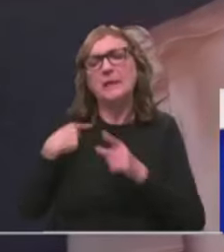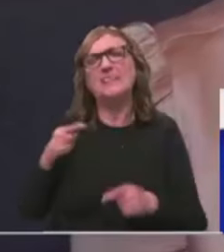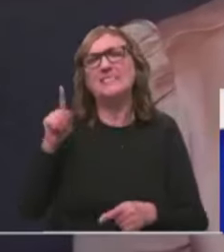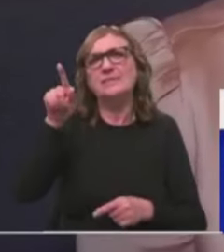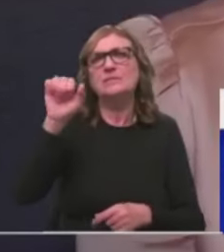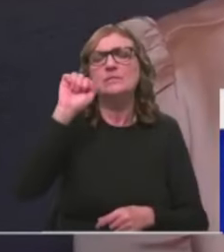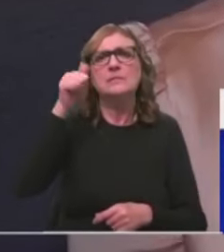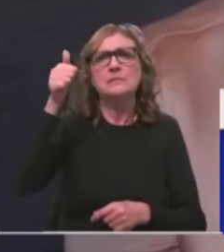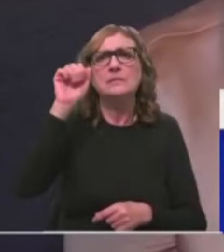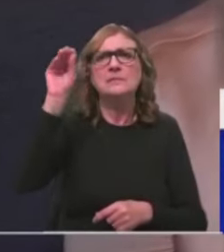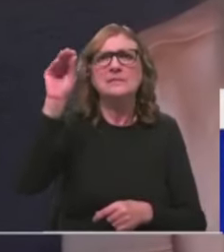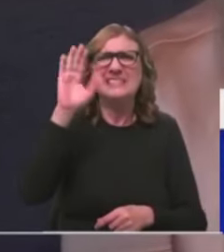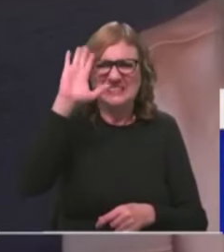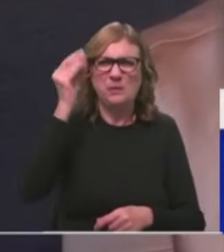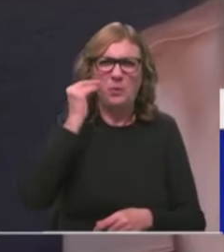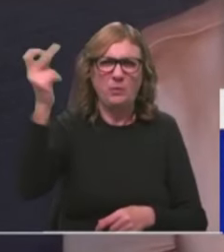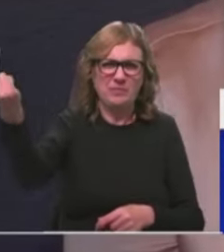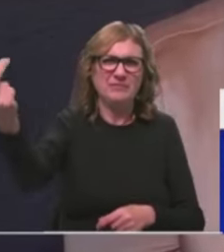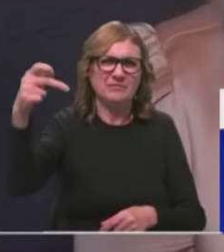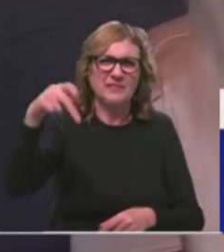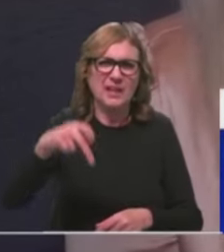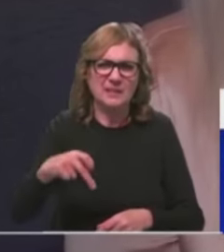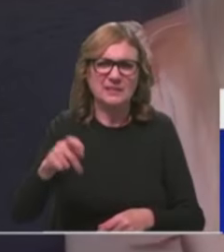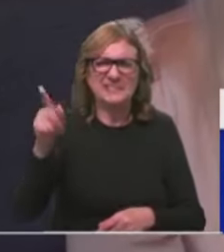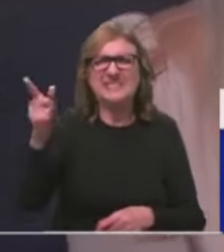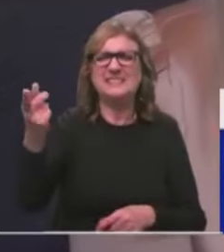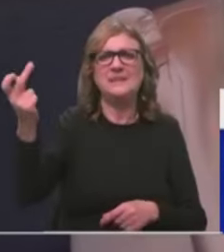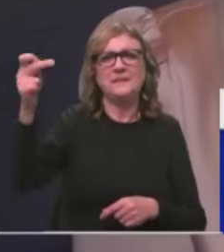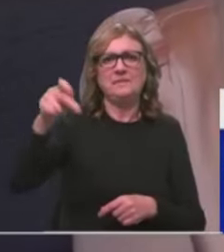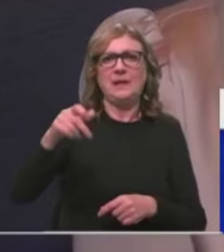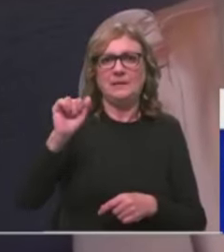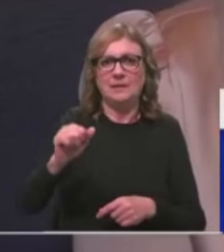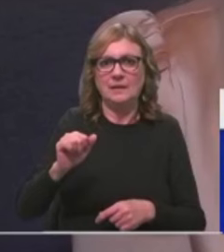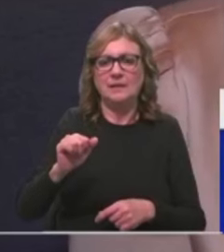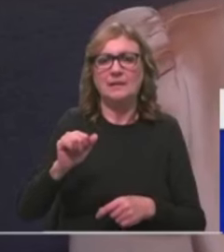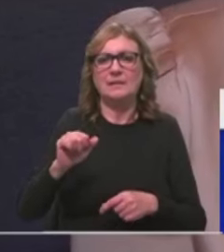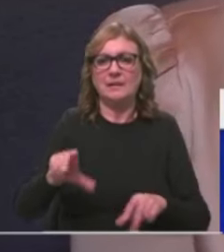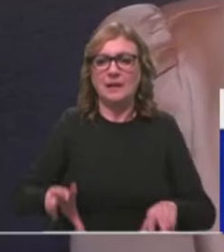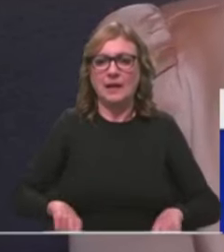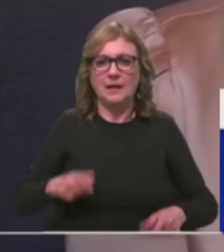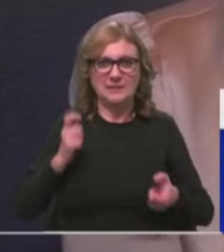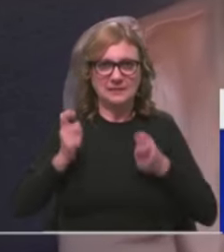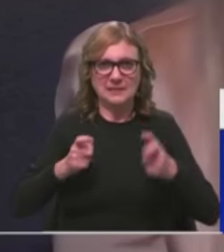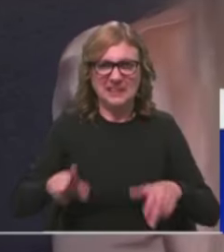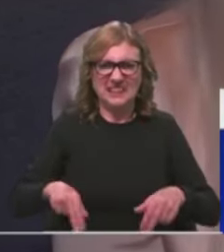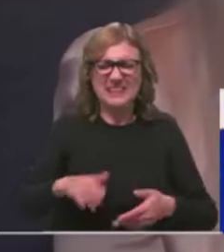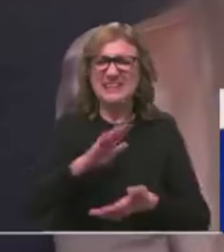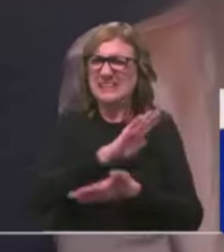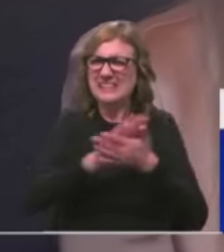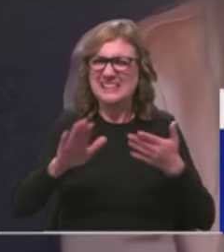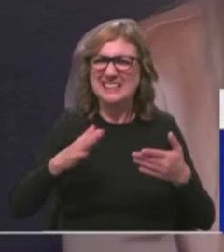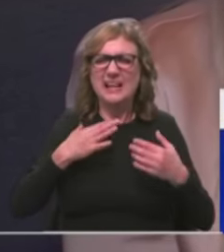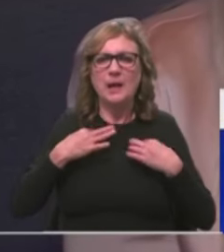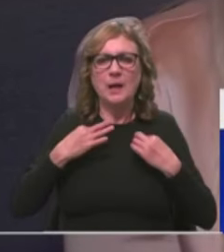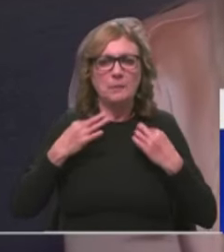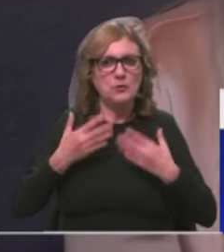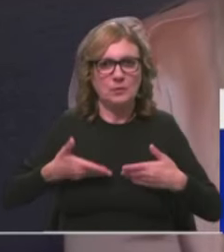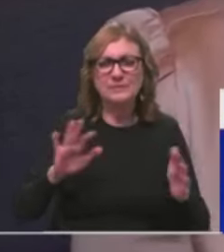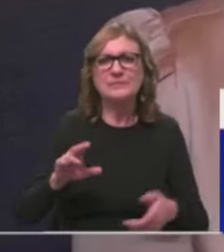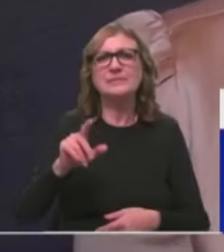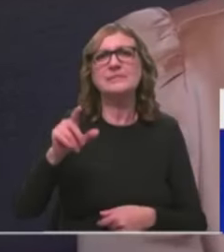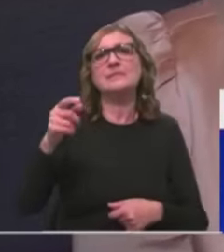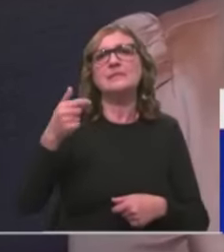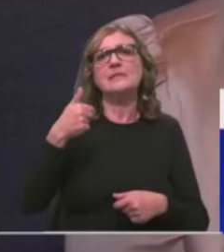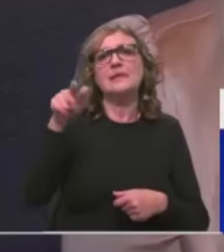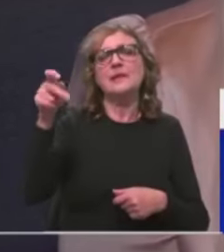campainha e vem ele sabe como é que ele vem ele vem de cal de ganga sem camisola